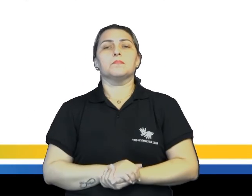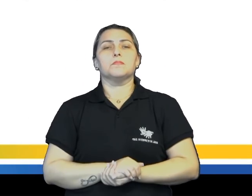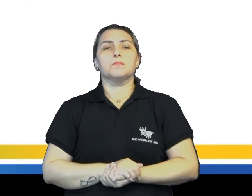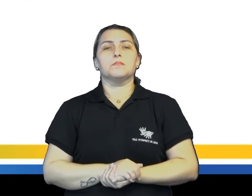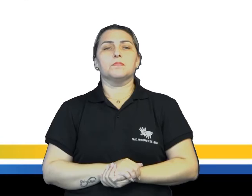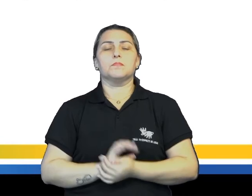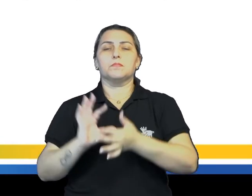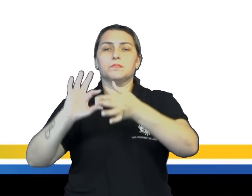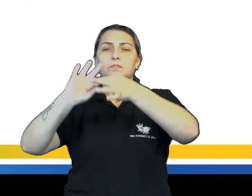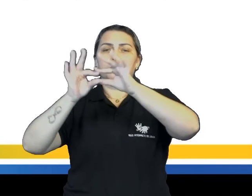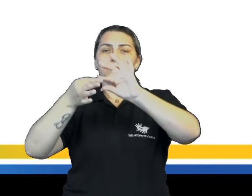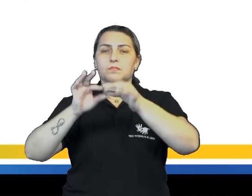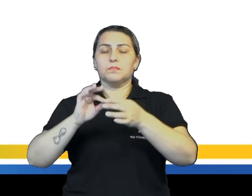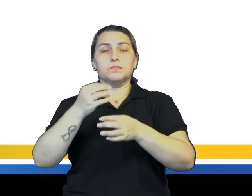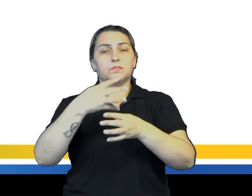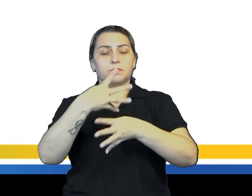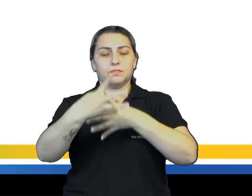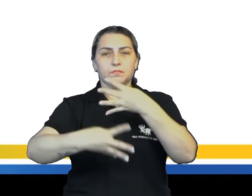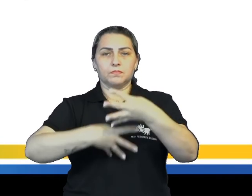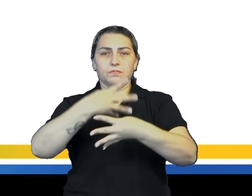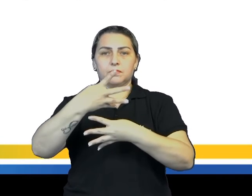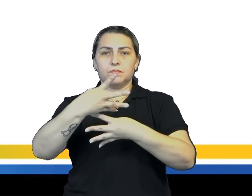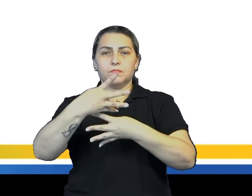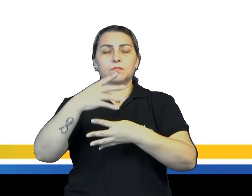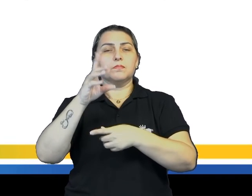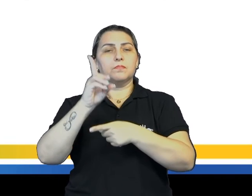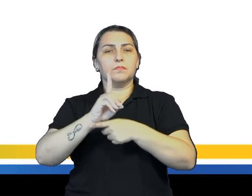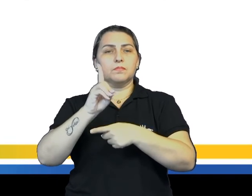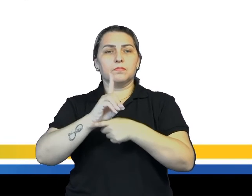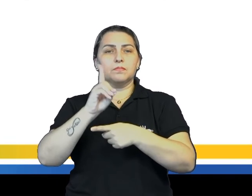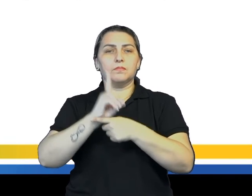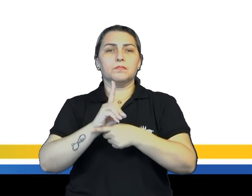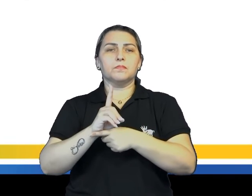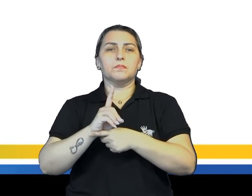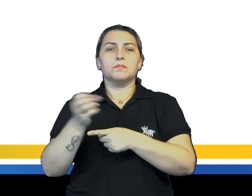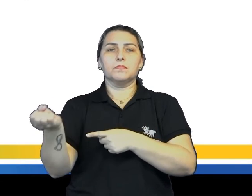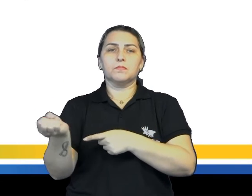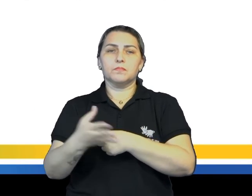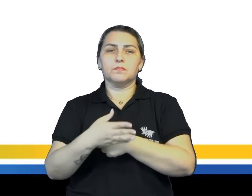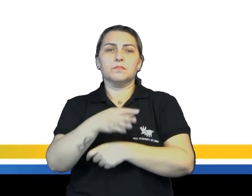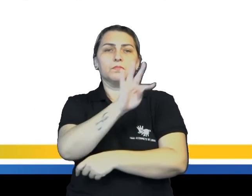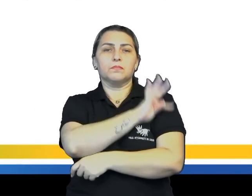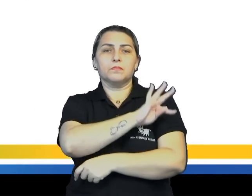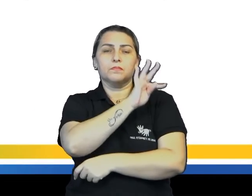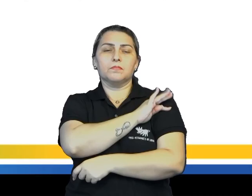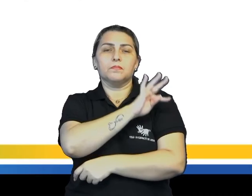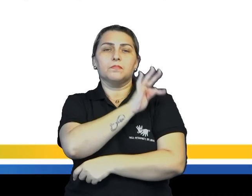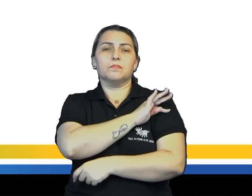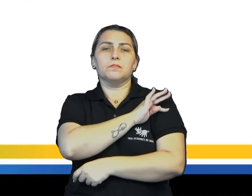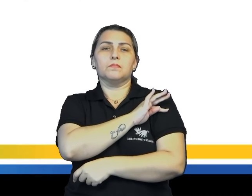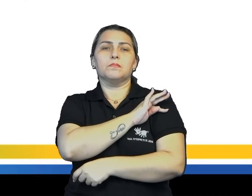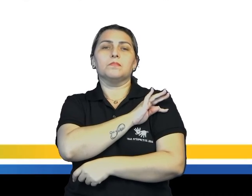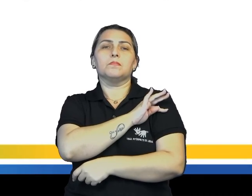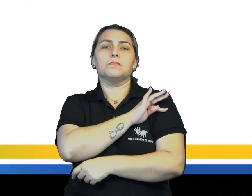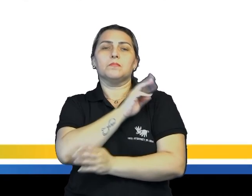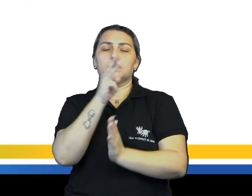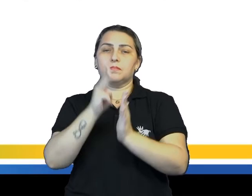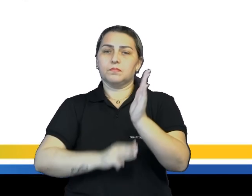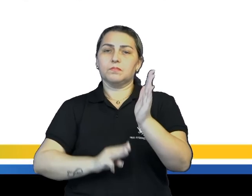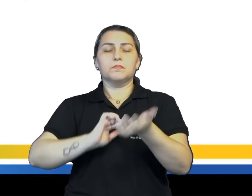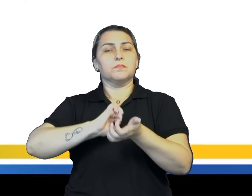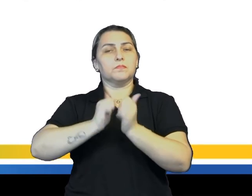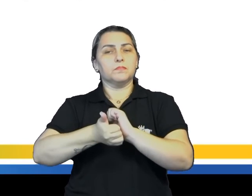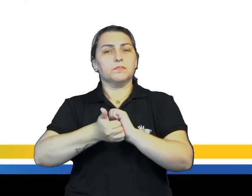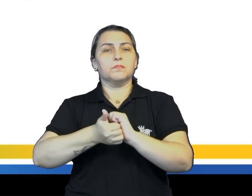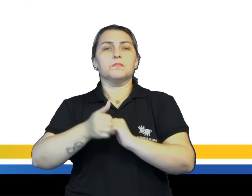Olímpicos de 4 em 4 anos. Letra D, renovação de técnicas e táticas esportivas, não foi mencionado